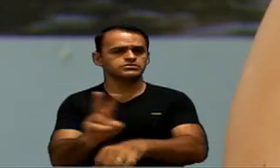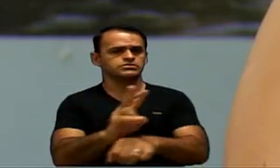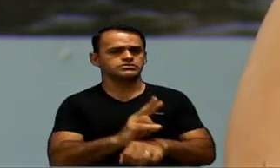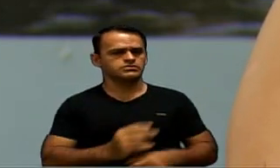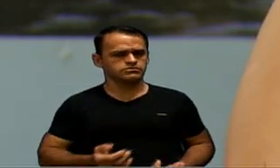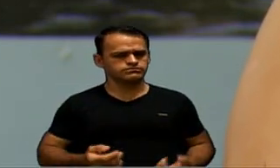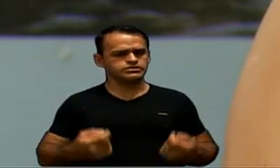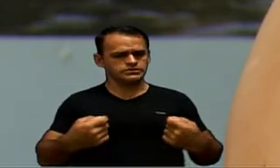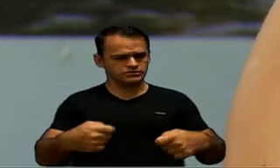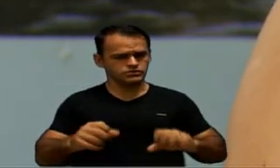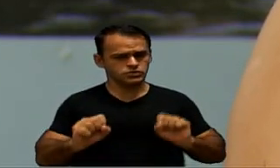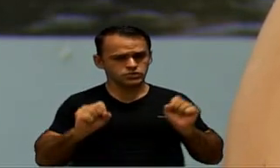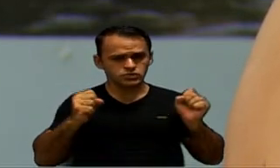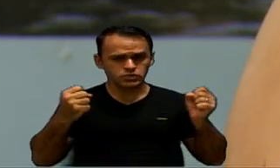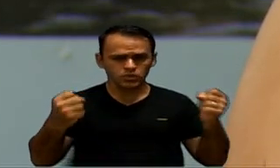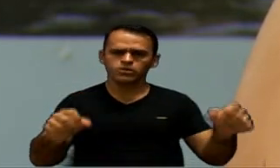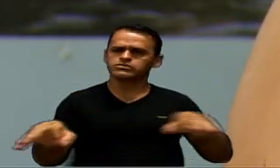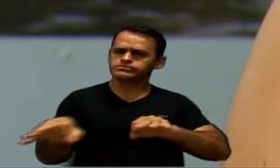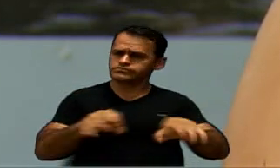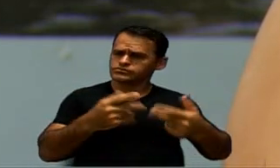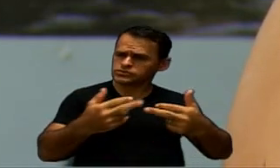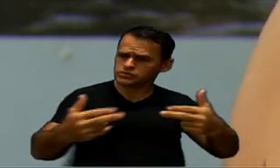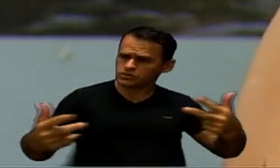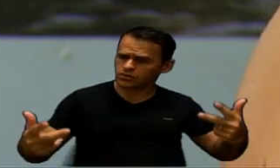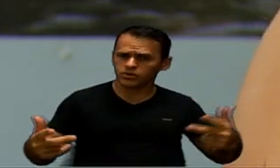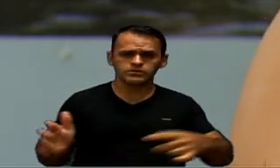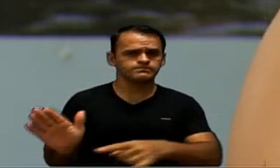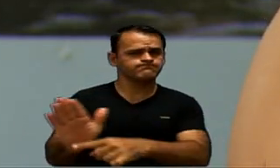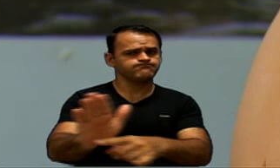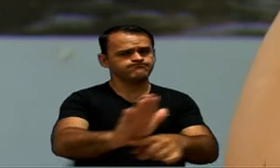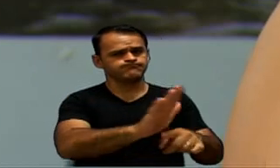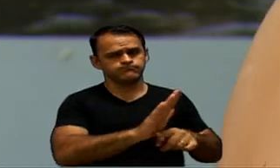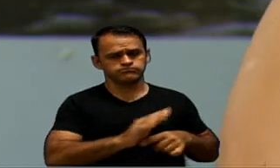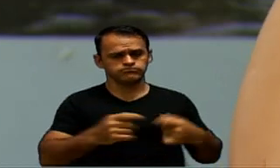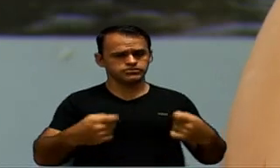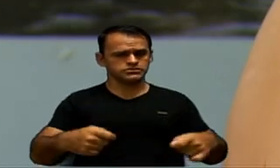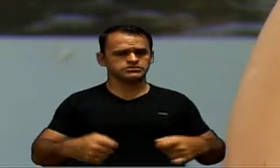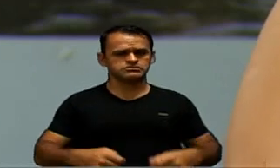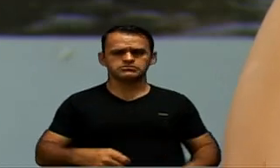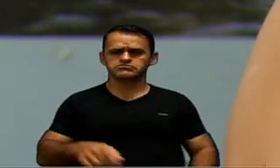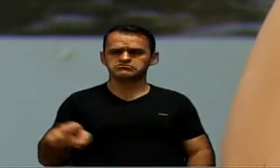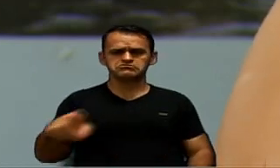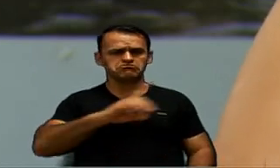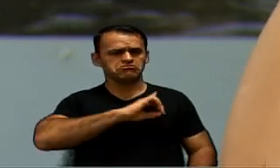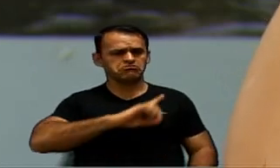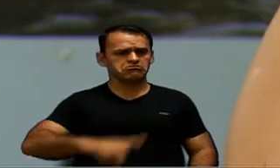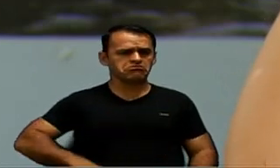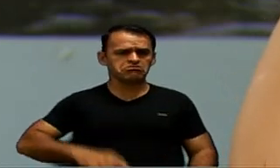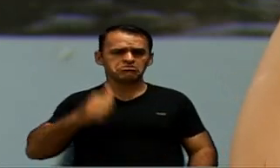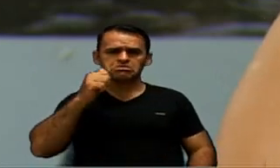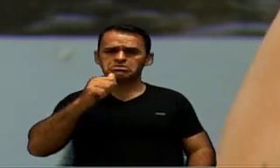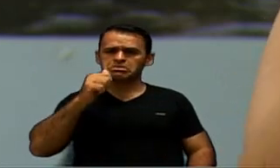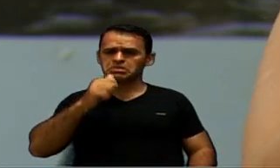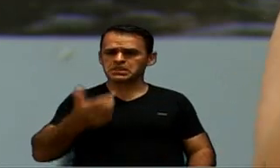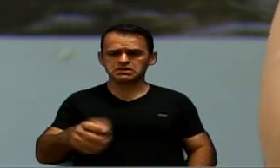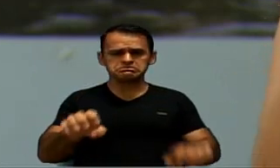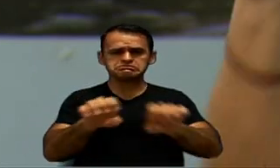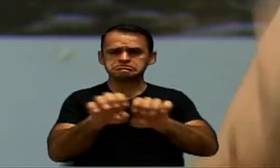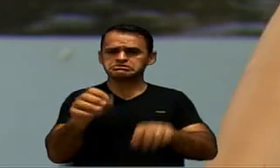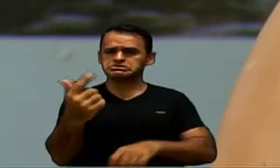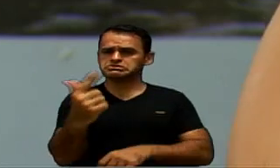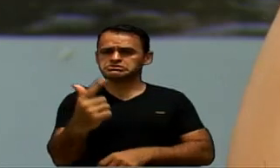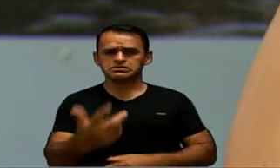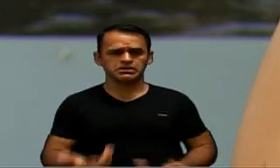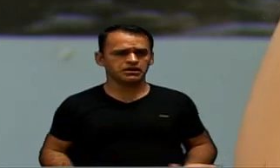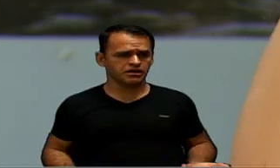lutar por política pública, que todos os atendimentos sejam bem feitos. E essa DDM não funciona, por falta de estrutura, porque a DDM é vista